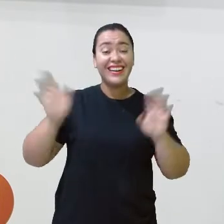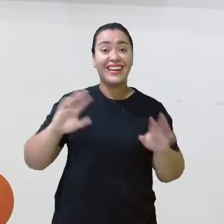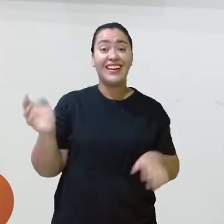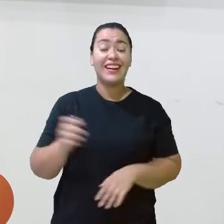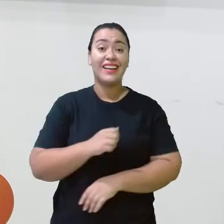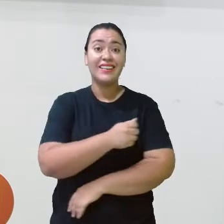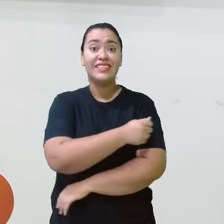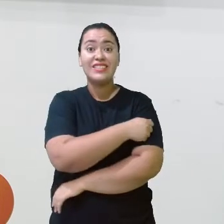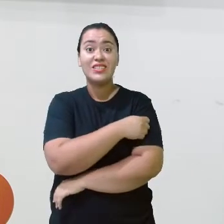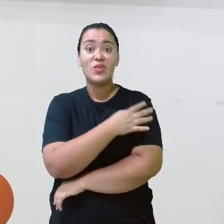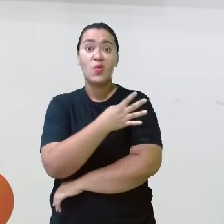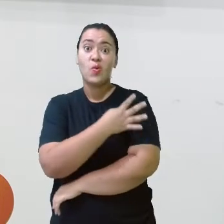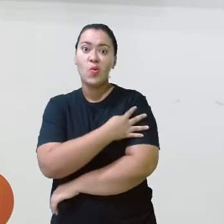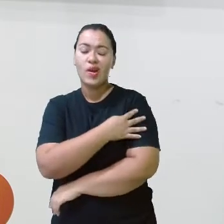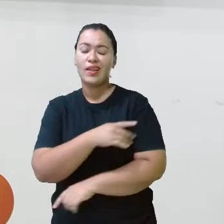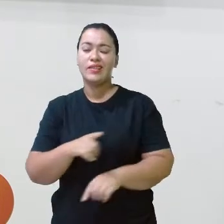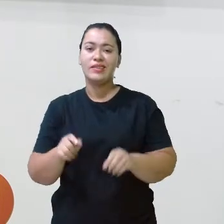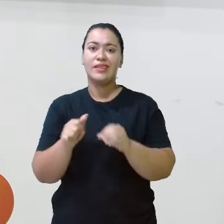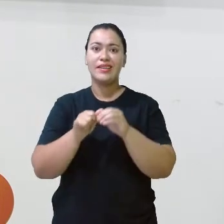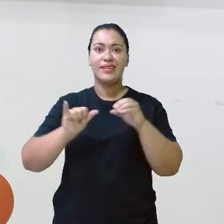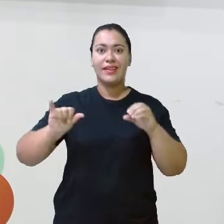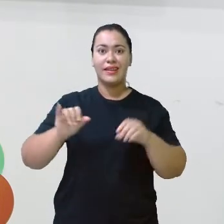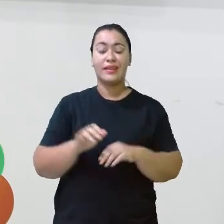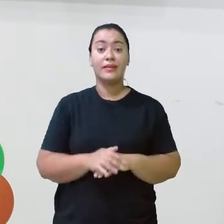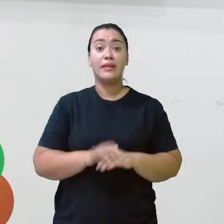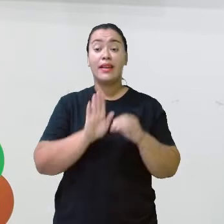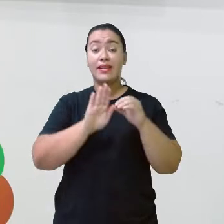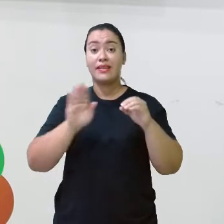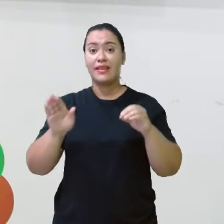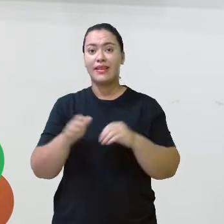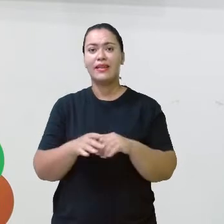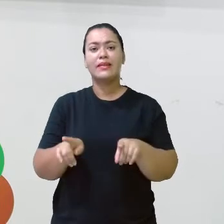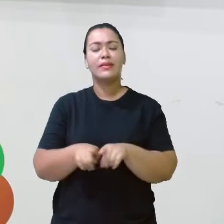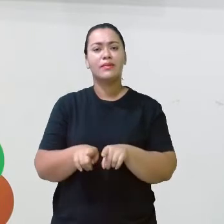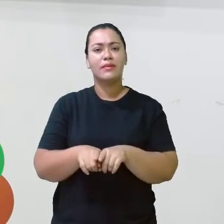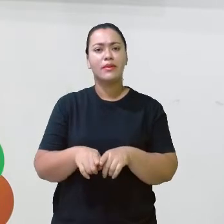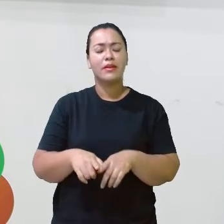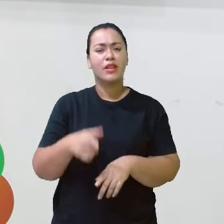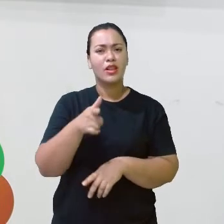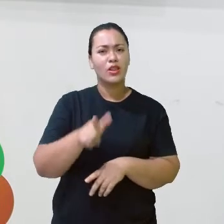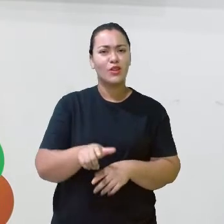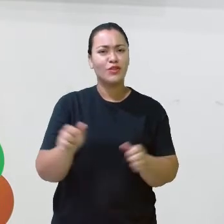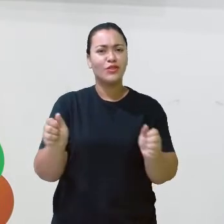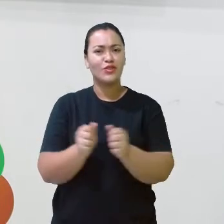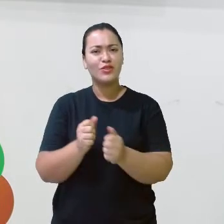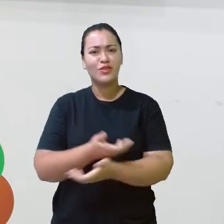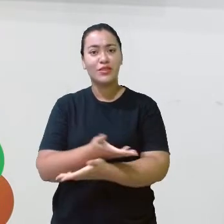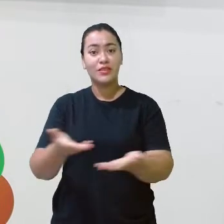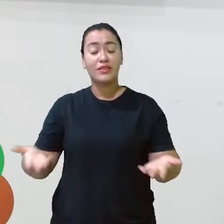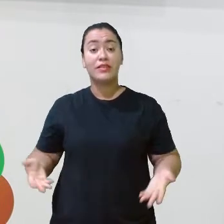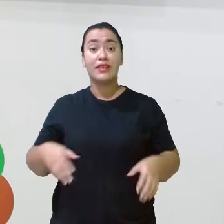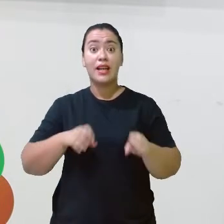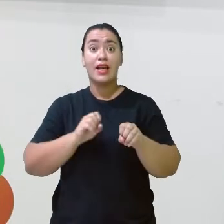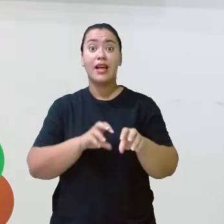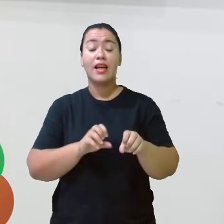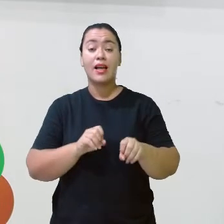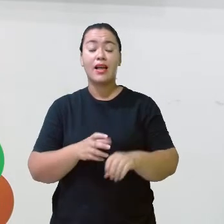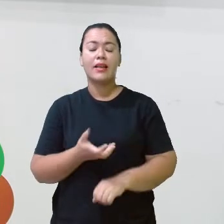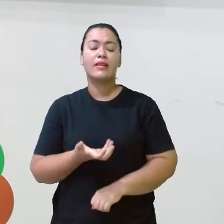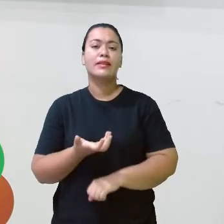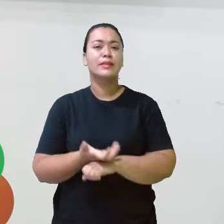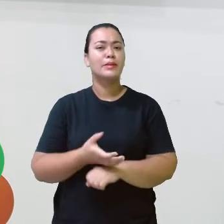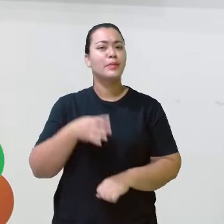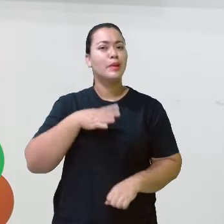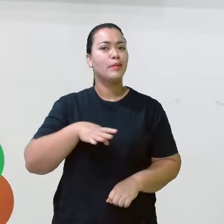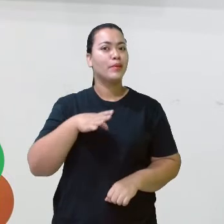estudantes do 4º ano e Acelera! Estamos mais uma vez aqui com vocês para uma aula de língua